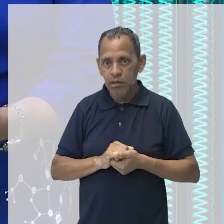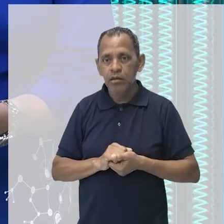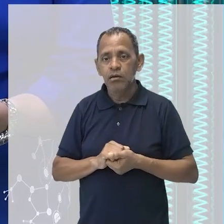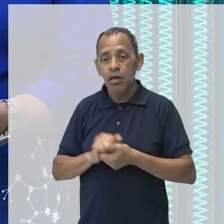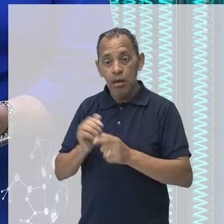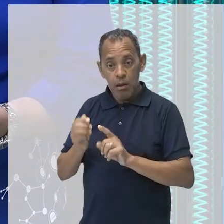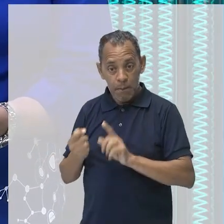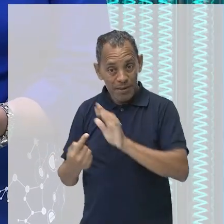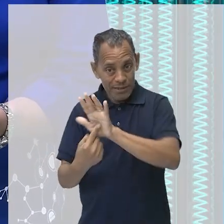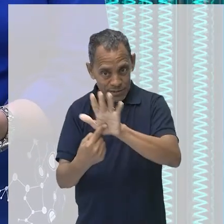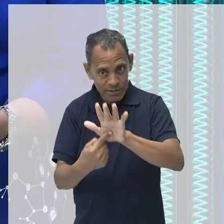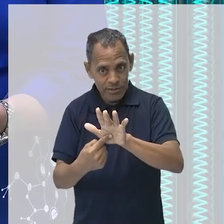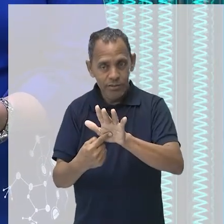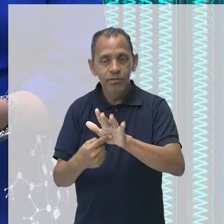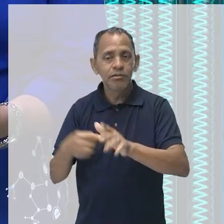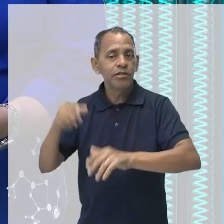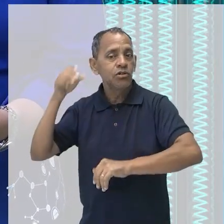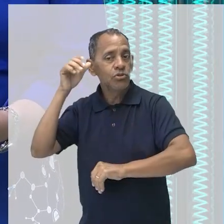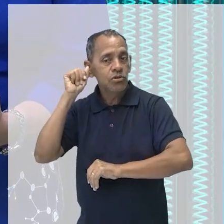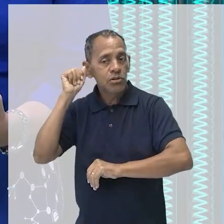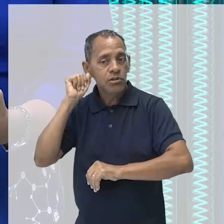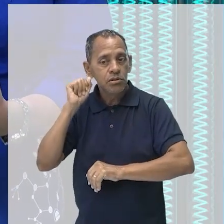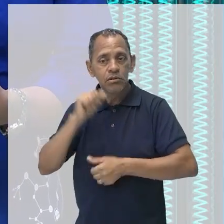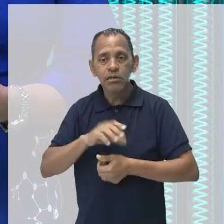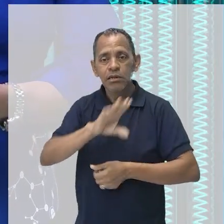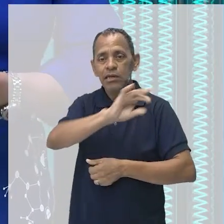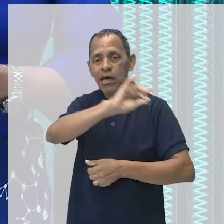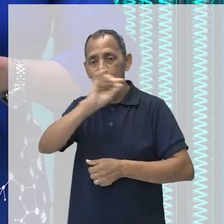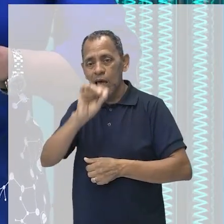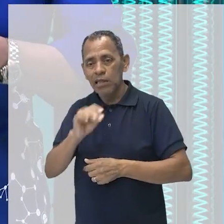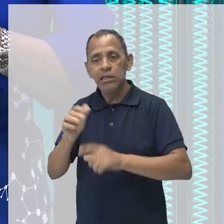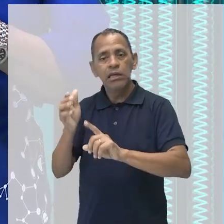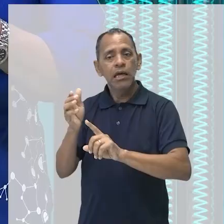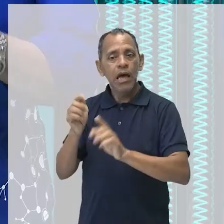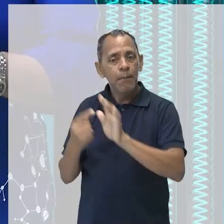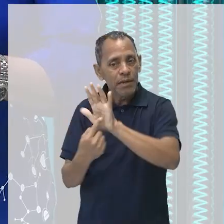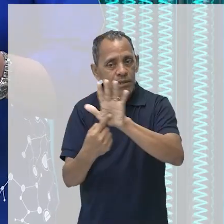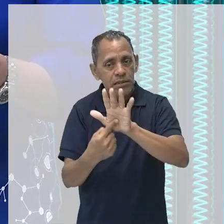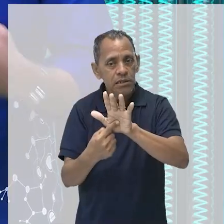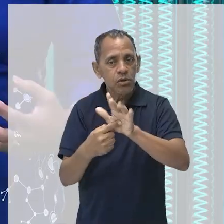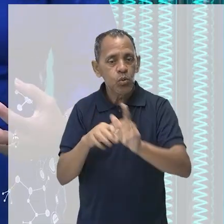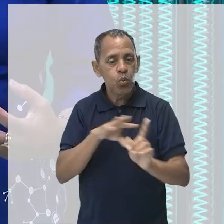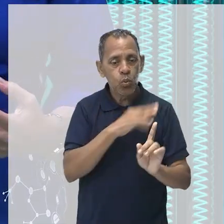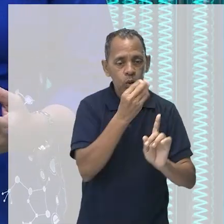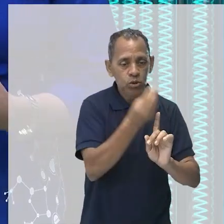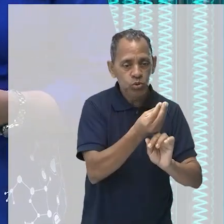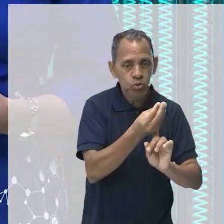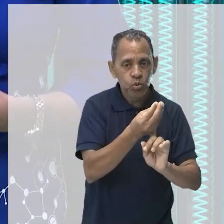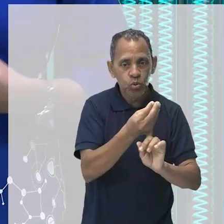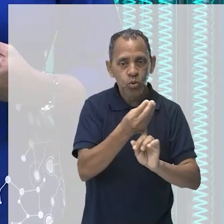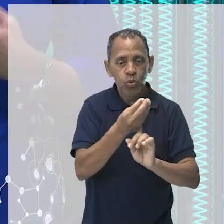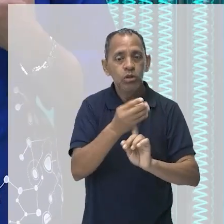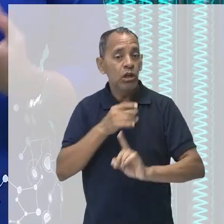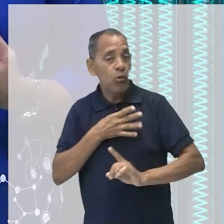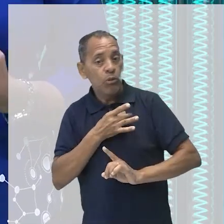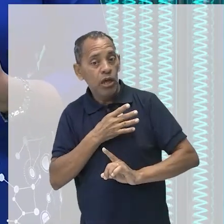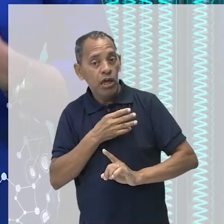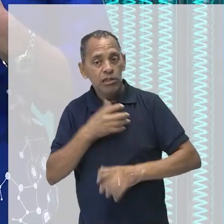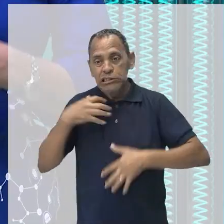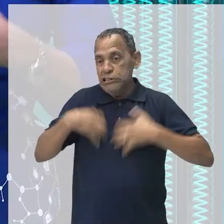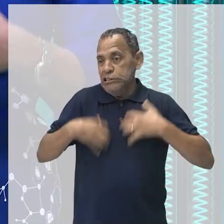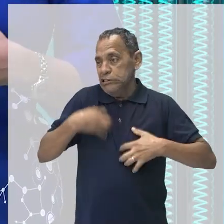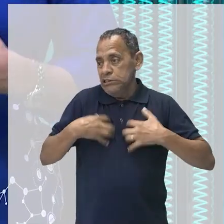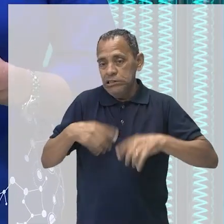a sonorização. Então, cada cena, quando, por exemplo, o ator ele está apavorado, tem que ter aquele